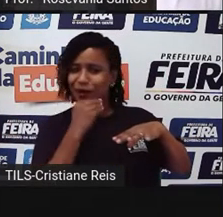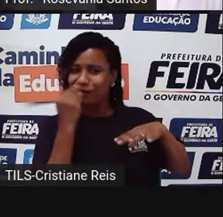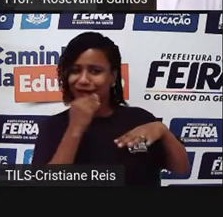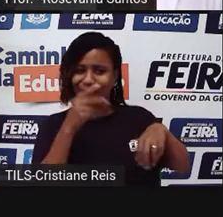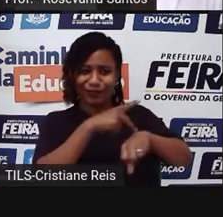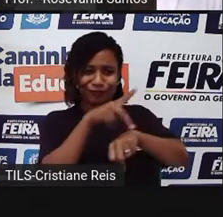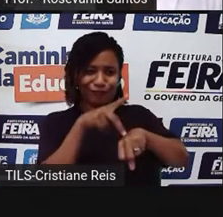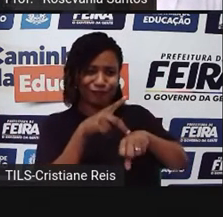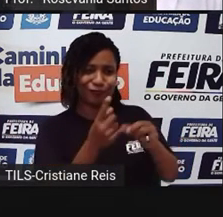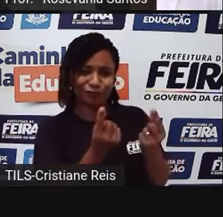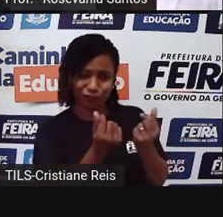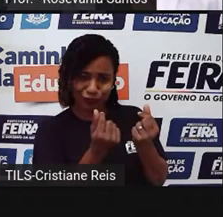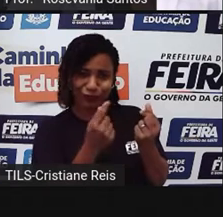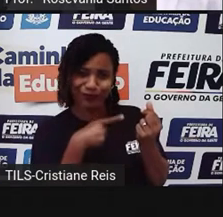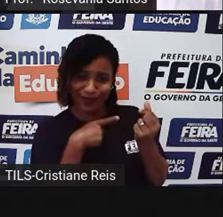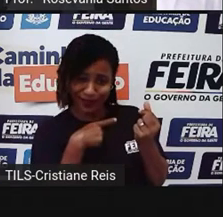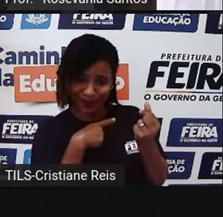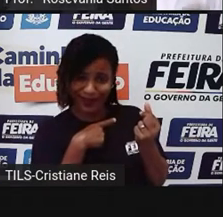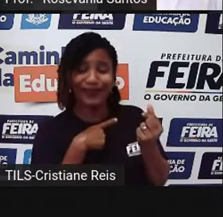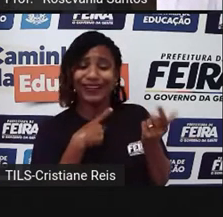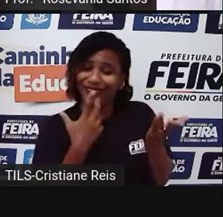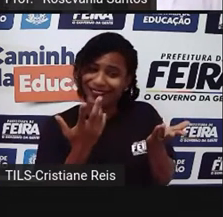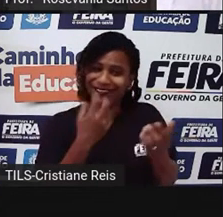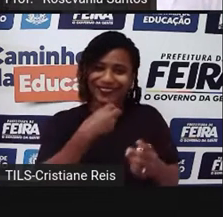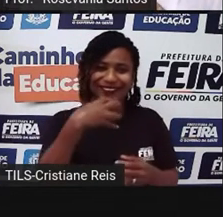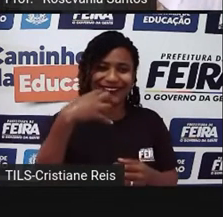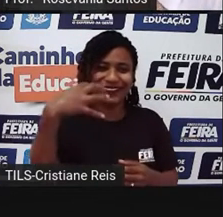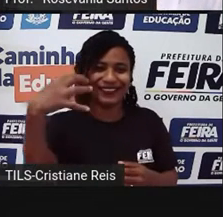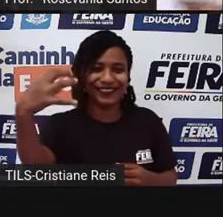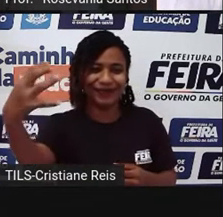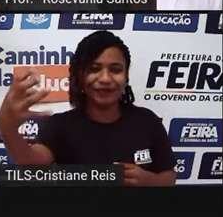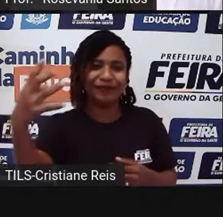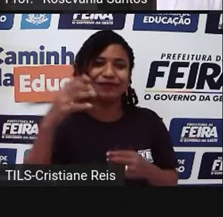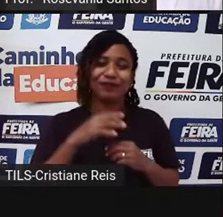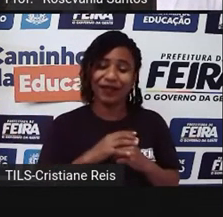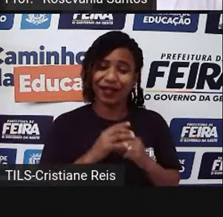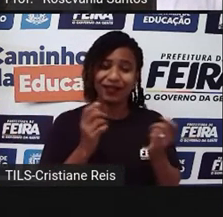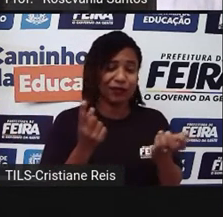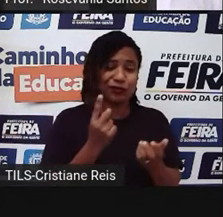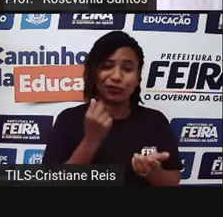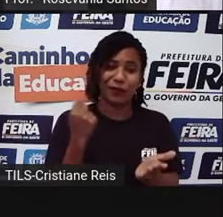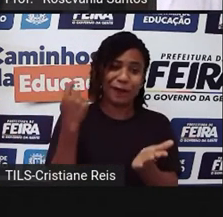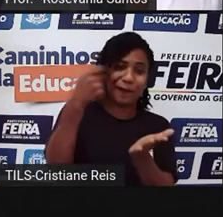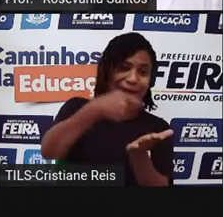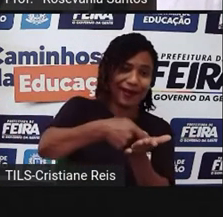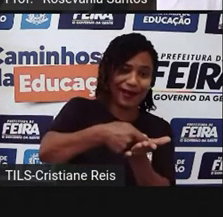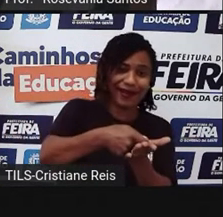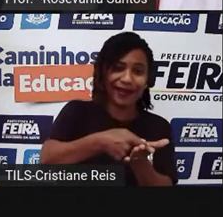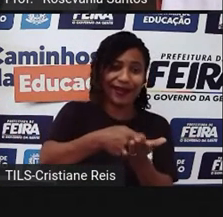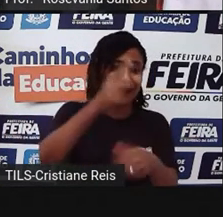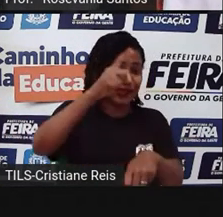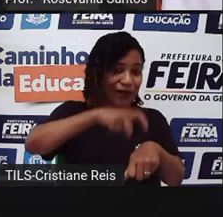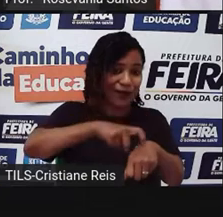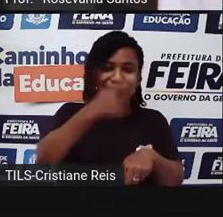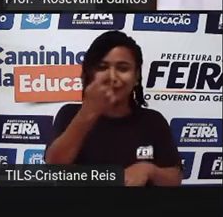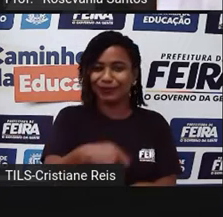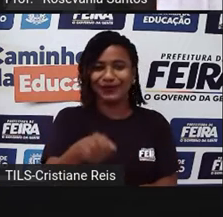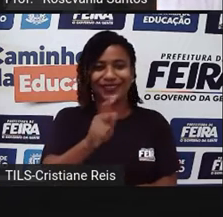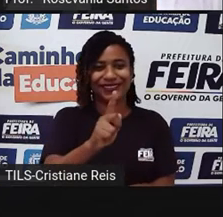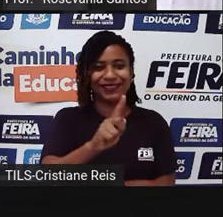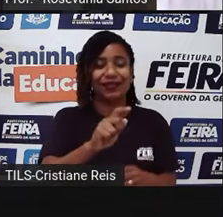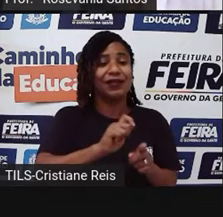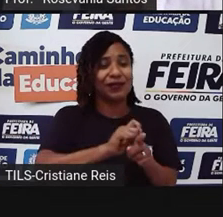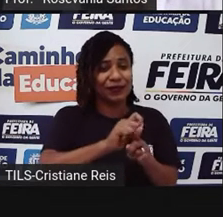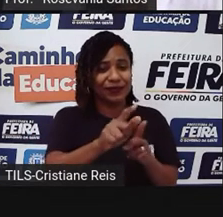né, dinheiro, e não precisa nem ser o preço da passagem toda, porque você ainda pode parcelar, né, não sei quantas vezes, porque também o sistema de crédito